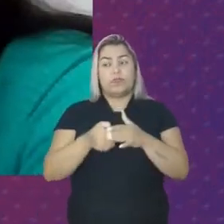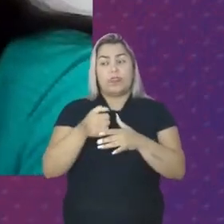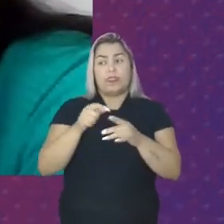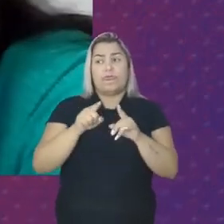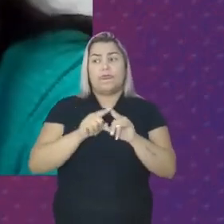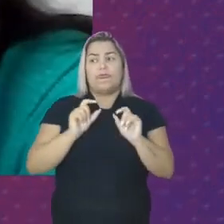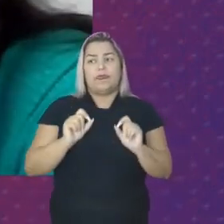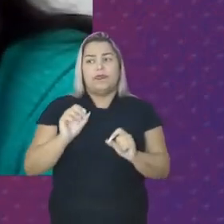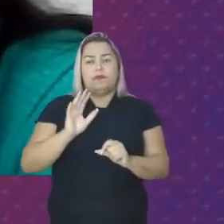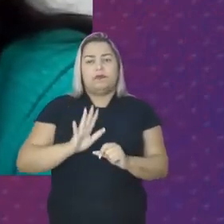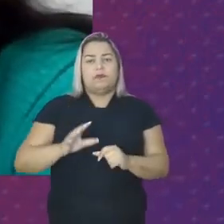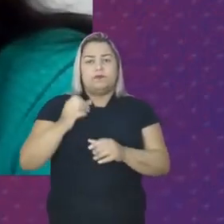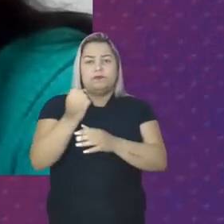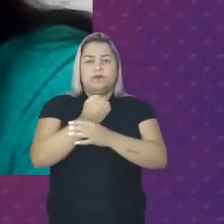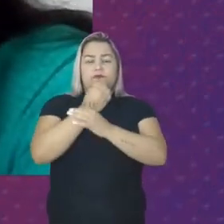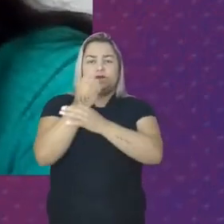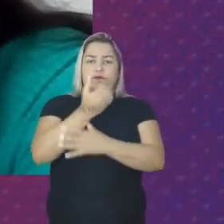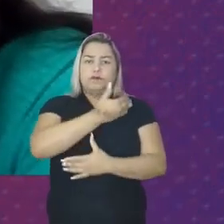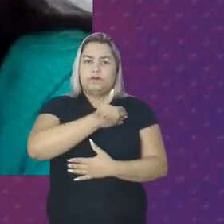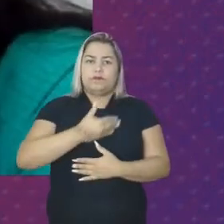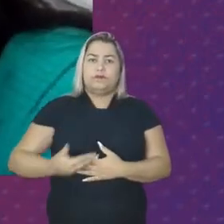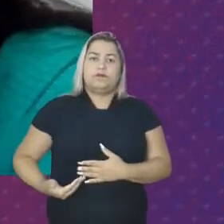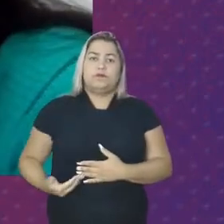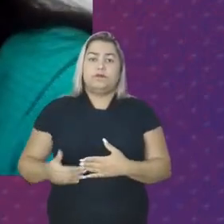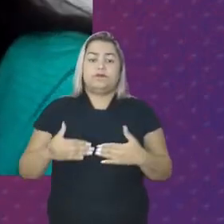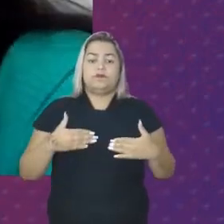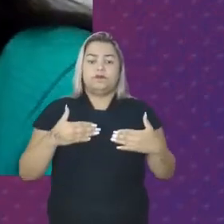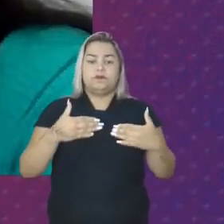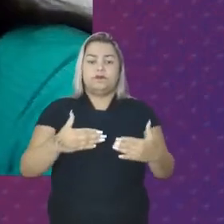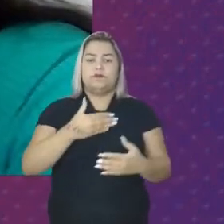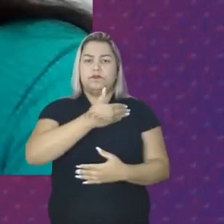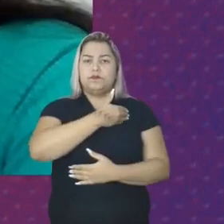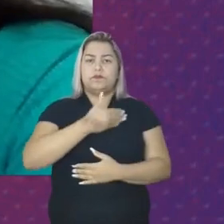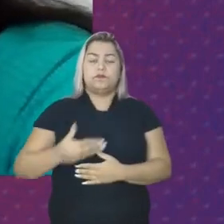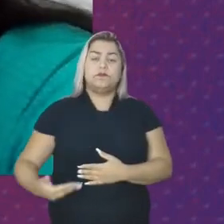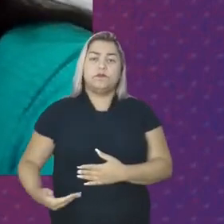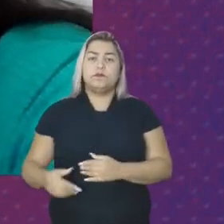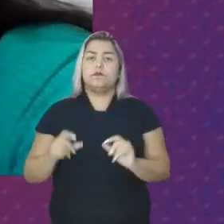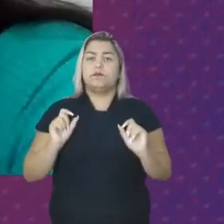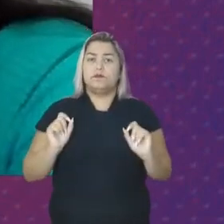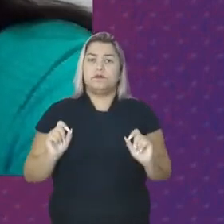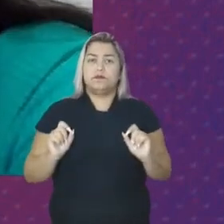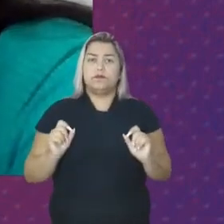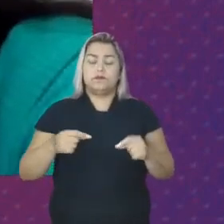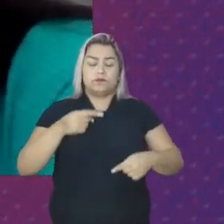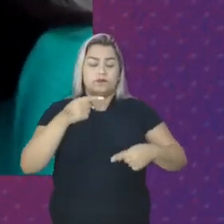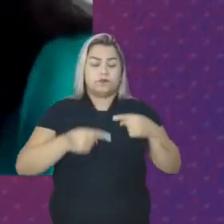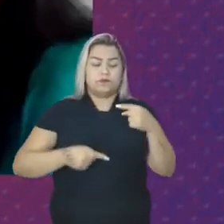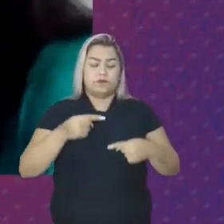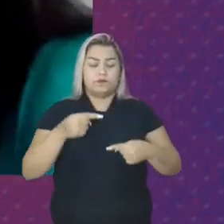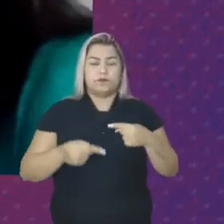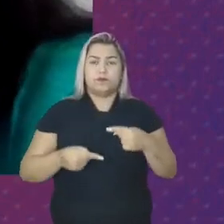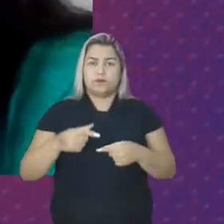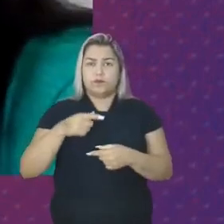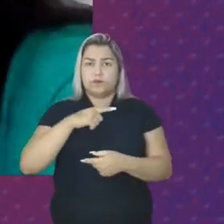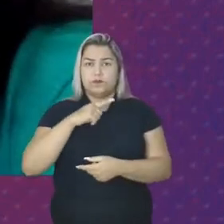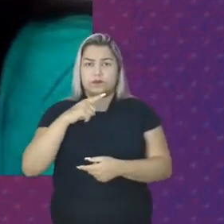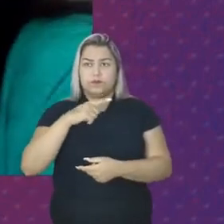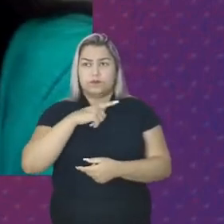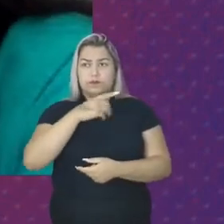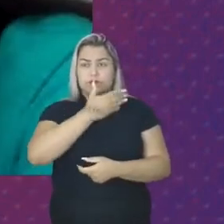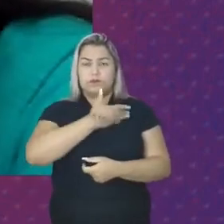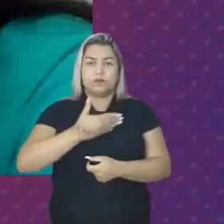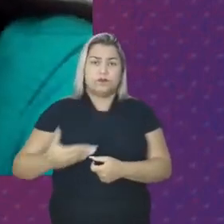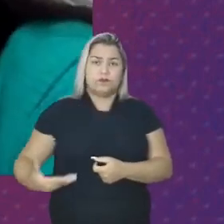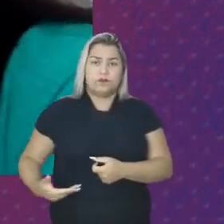e, em geral, são da Segurança Pública e do Ministério Público. Por quê? Porque era a política que era adotada nos governos do Dilma